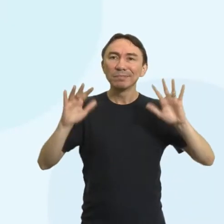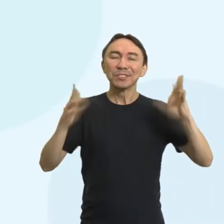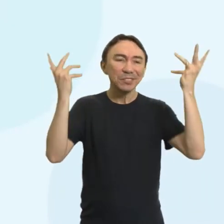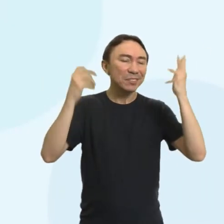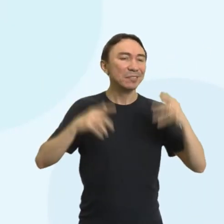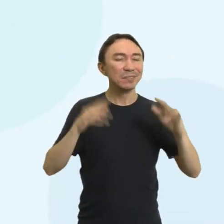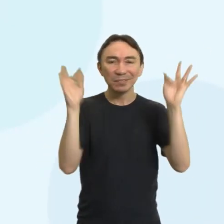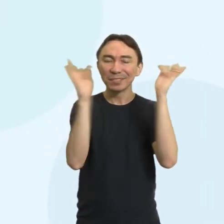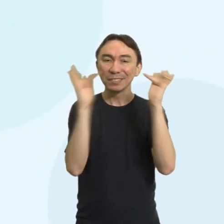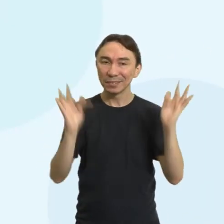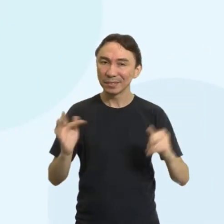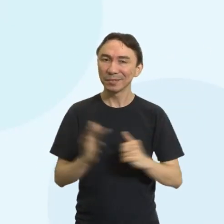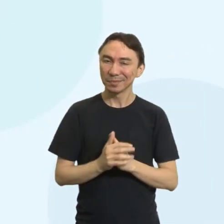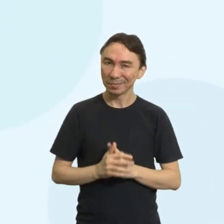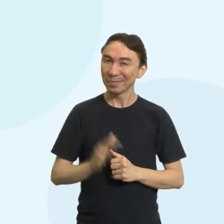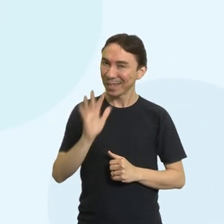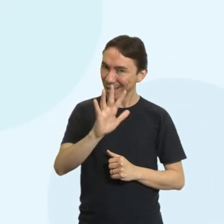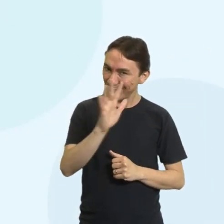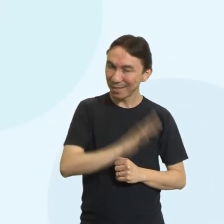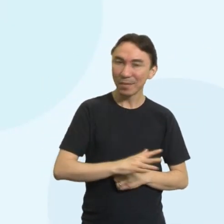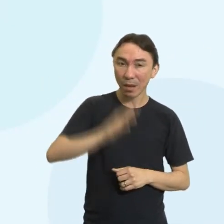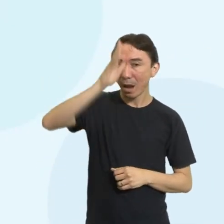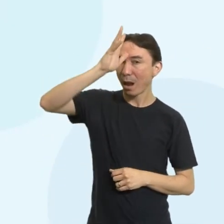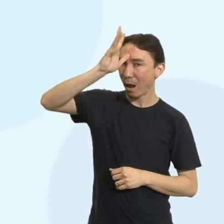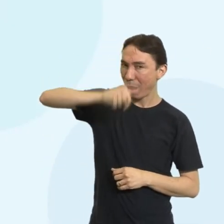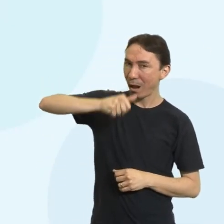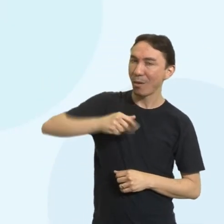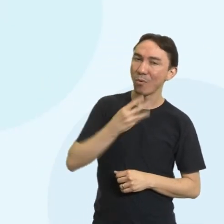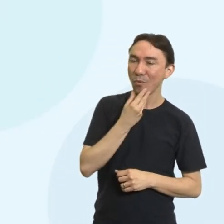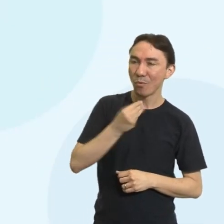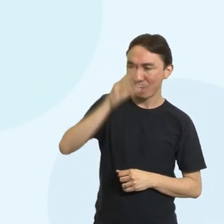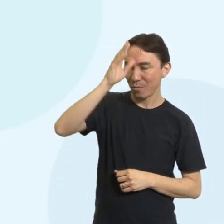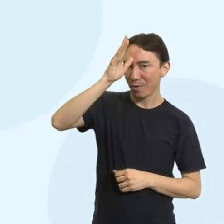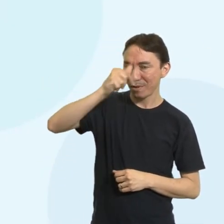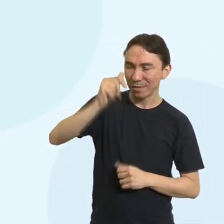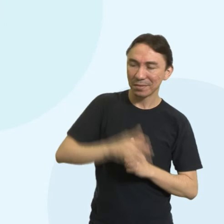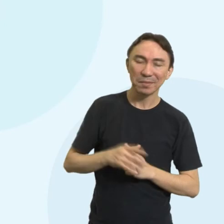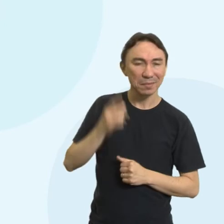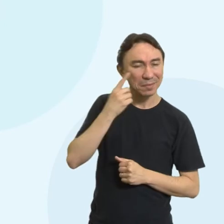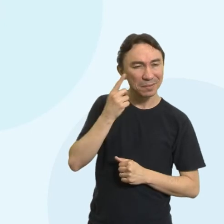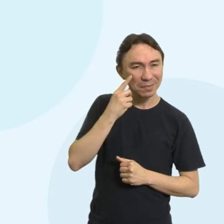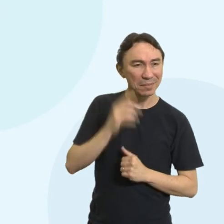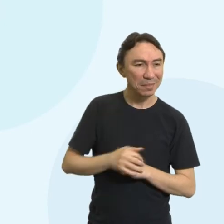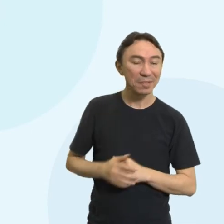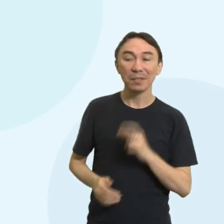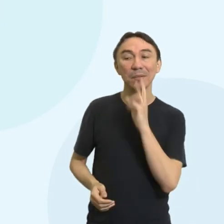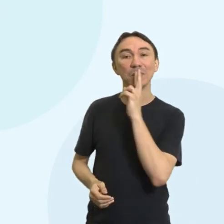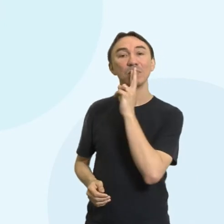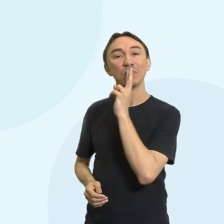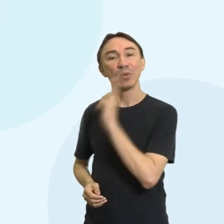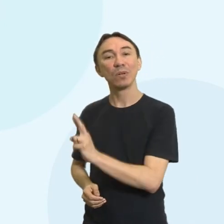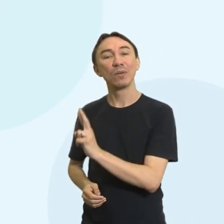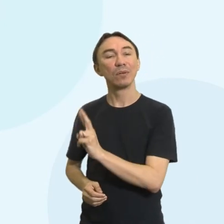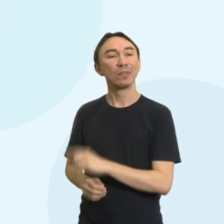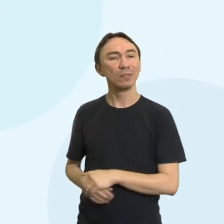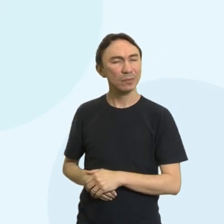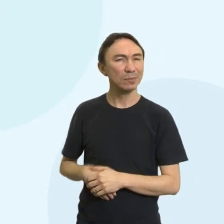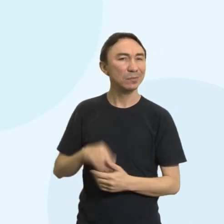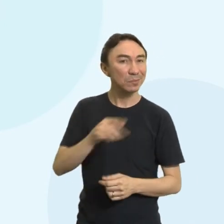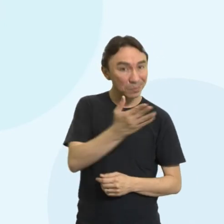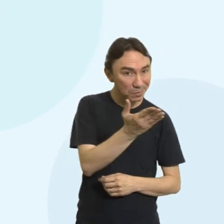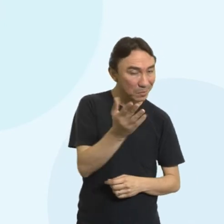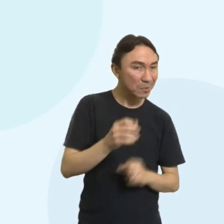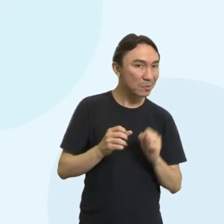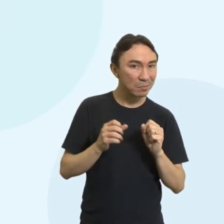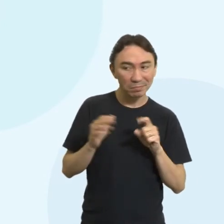Mas o galo, que também não era tolo, respondeu. Enfim, nesse momento, nessa pausa, vocês podem perguntar o quê? O